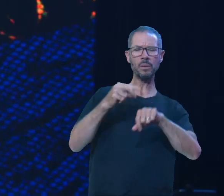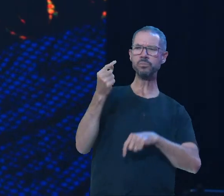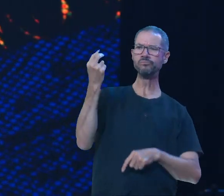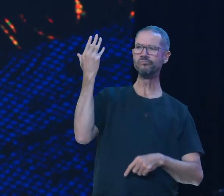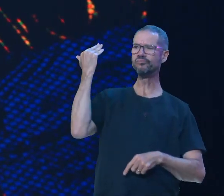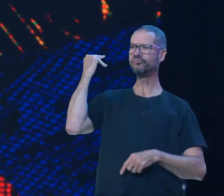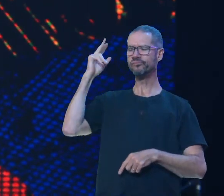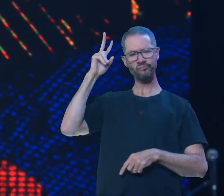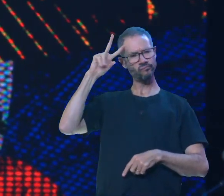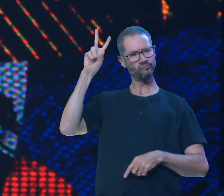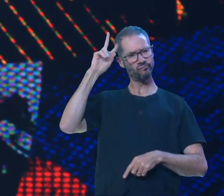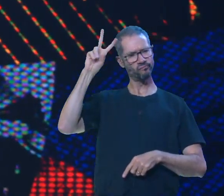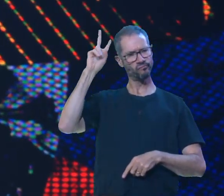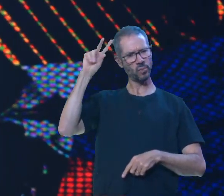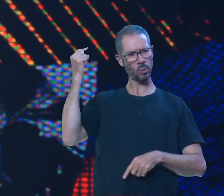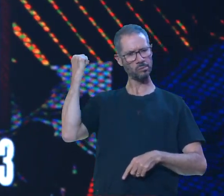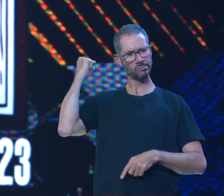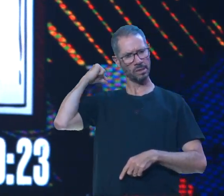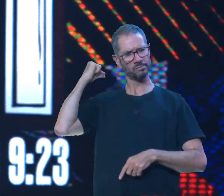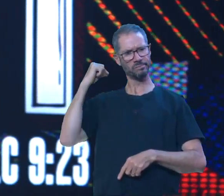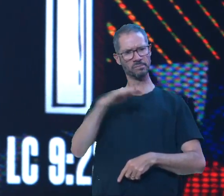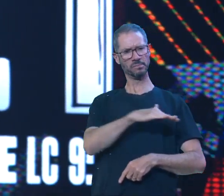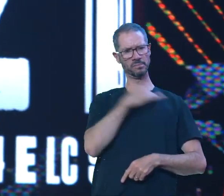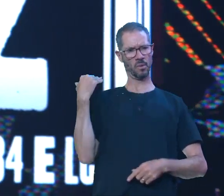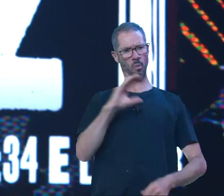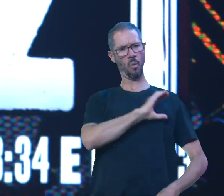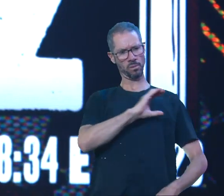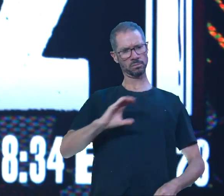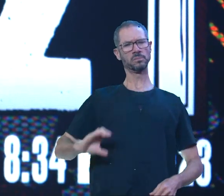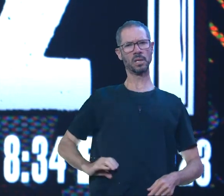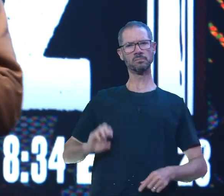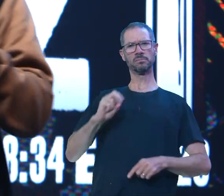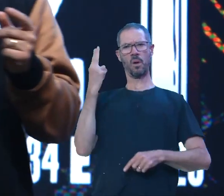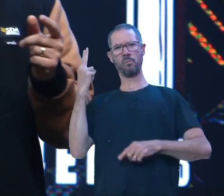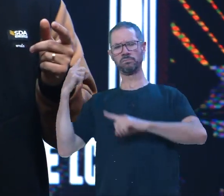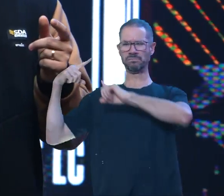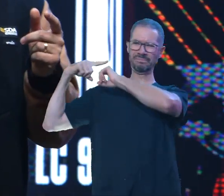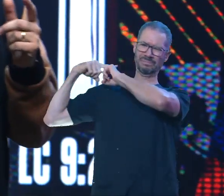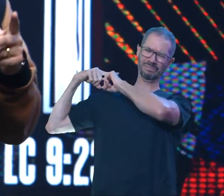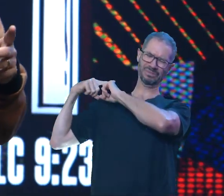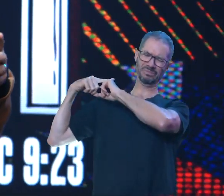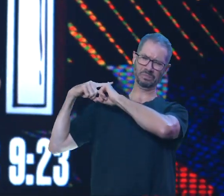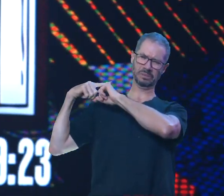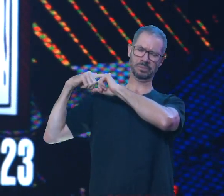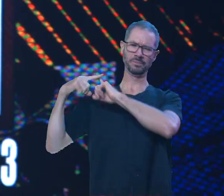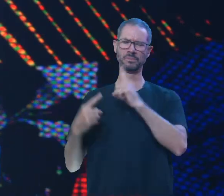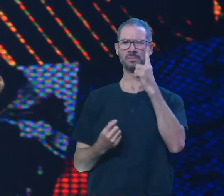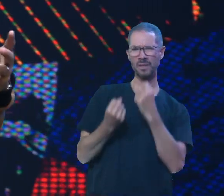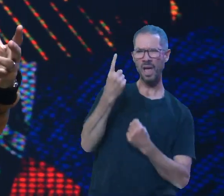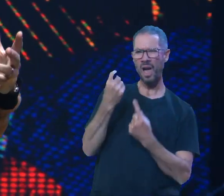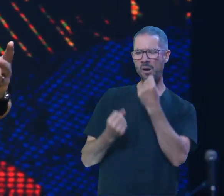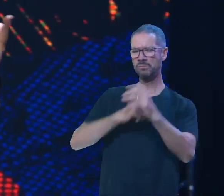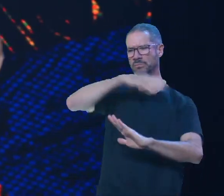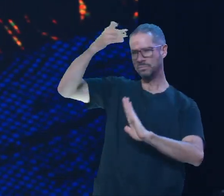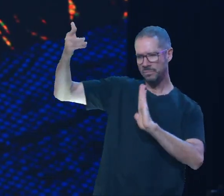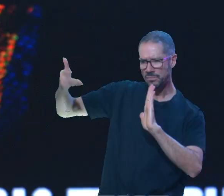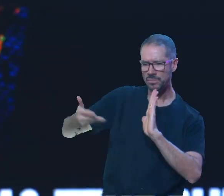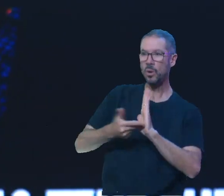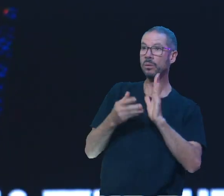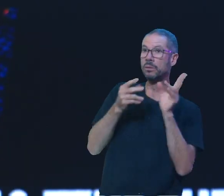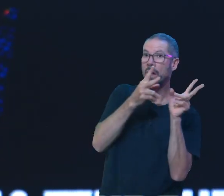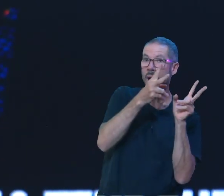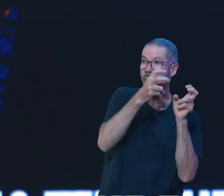porque a morte de Cristo, ou carregar a cruz, era algo que todo mundo estava